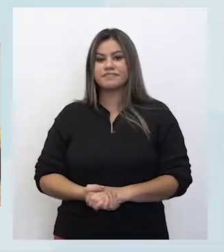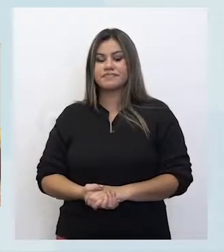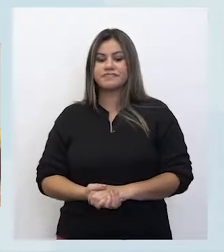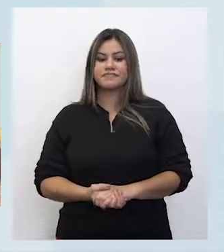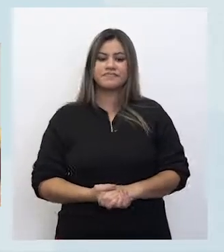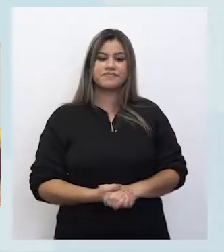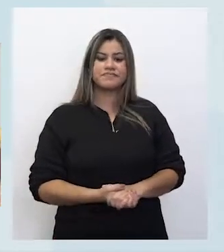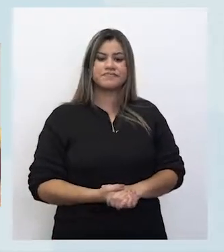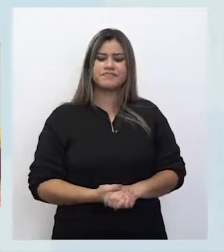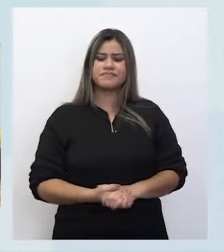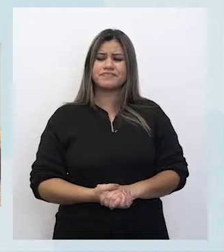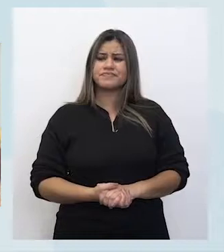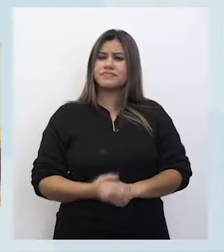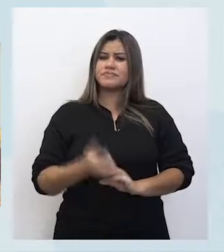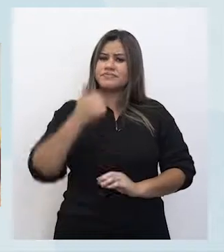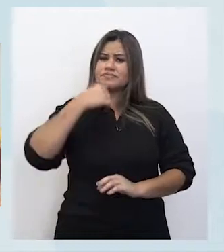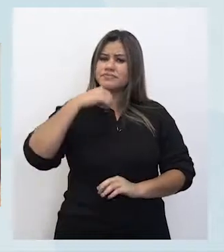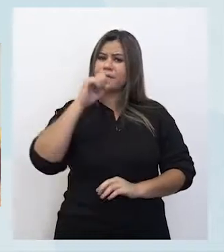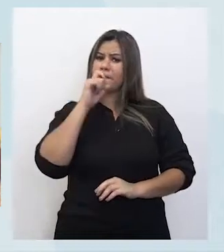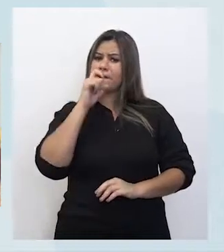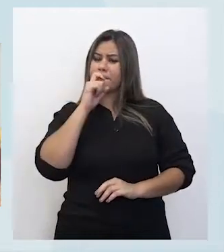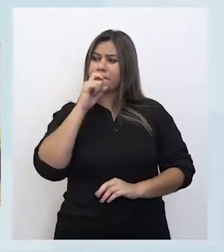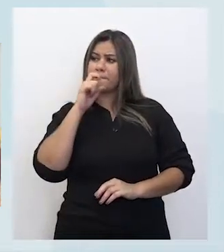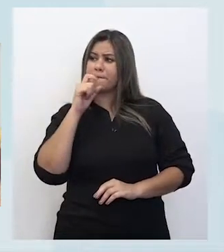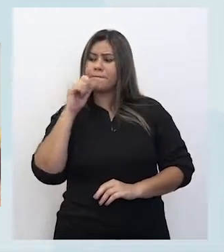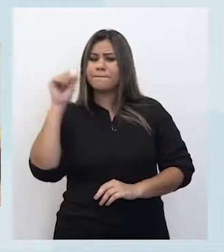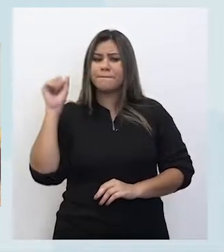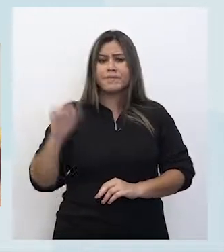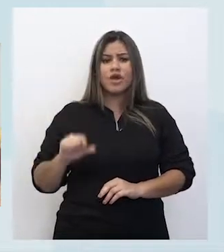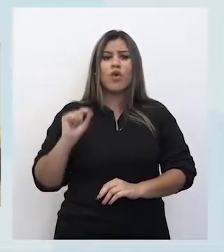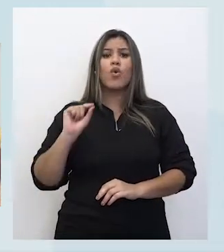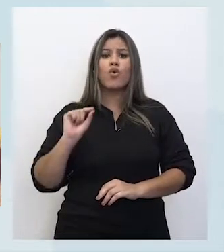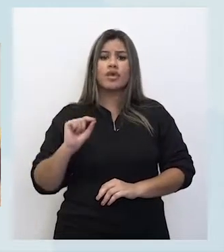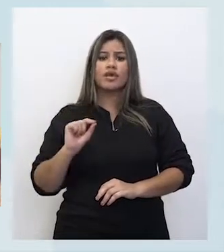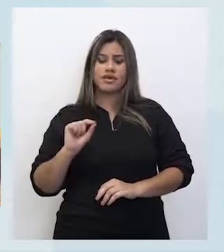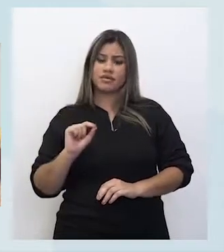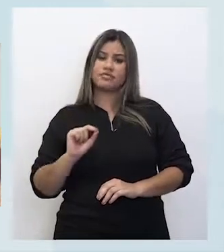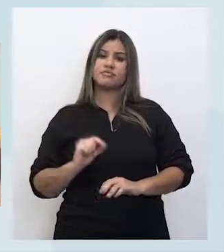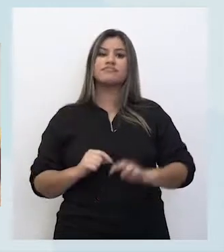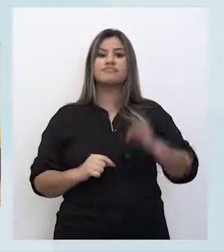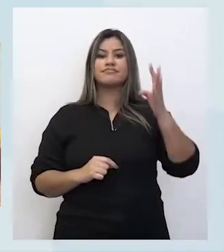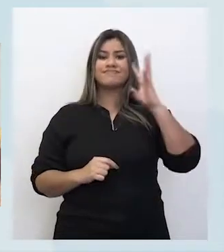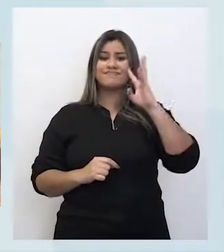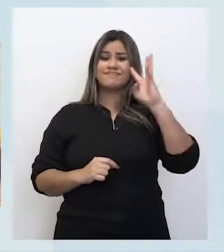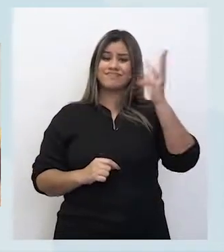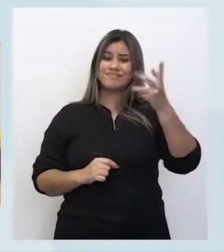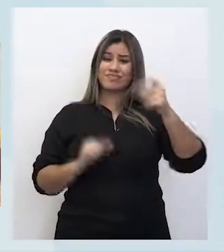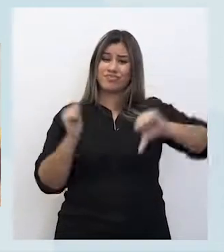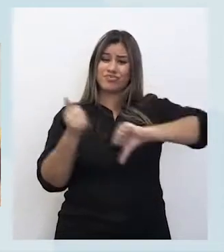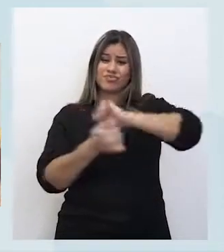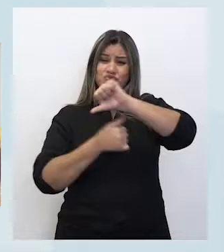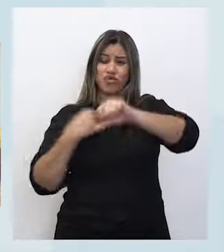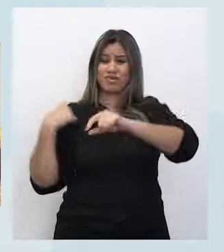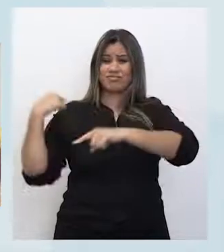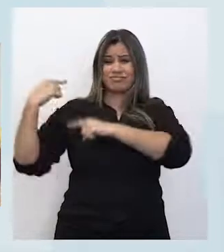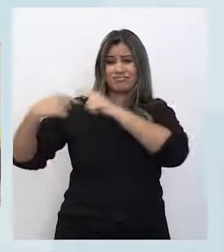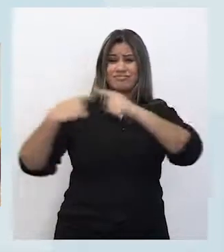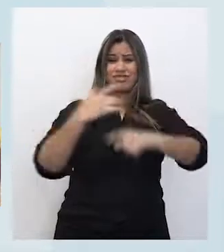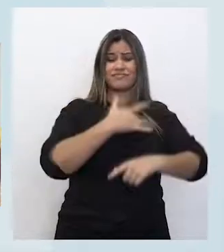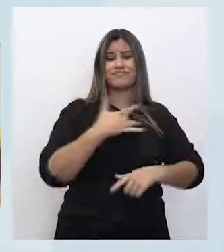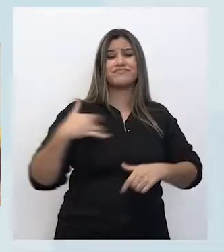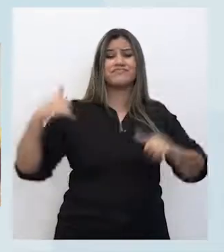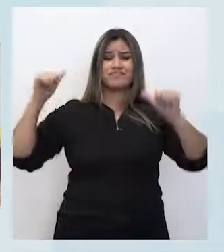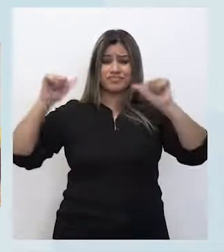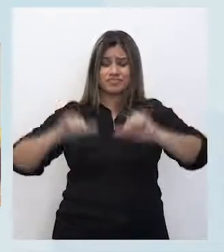Pior que nossos pais. Mudanças climáticas já afetam a saúde das novas gerações.